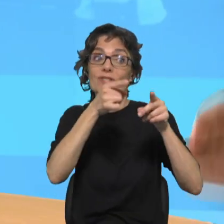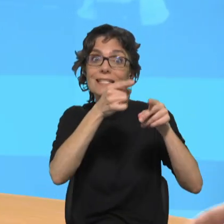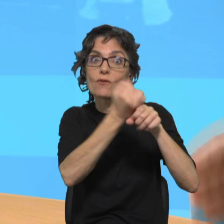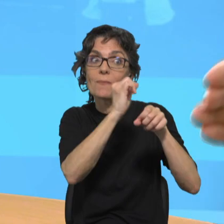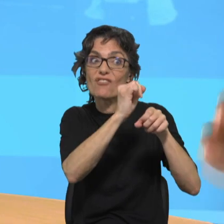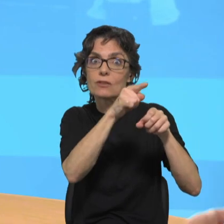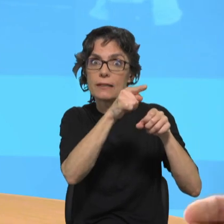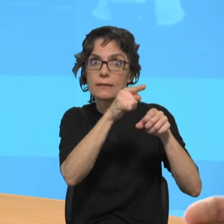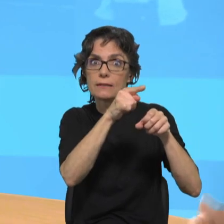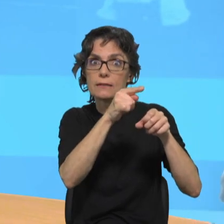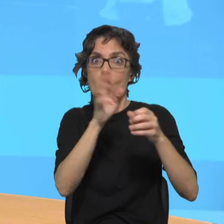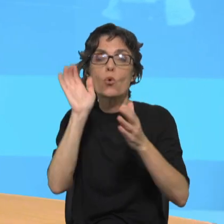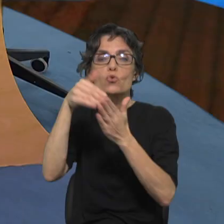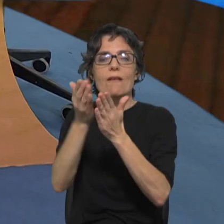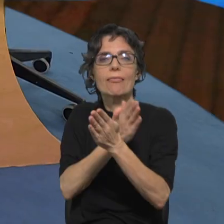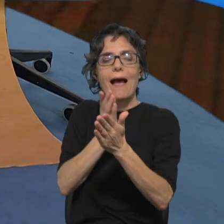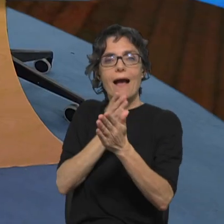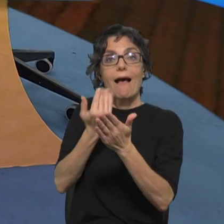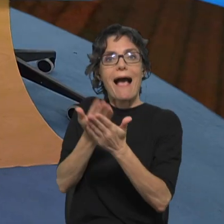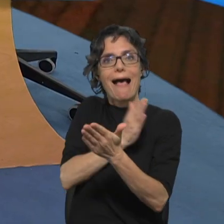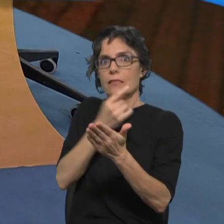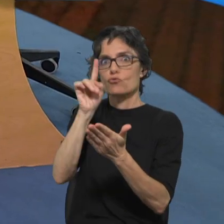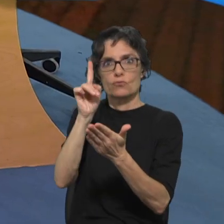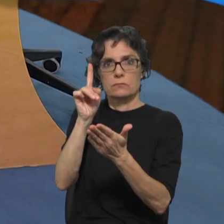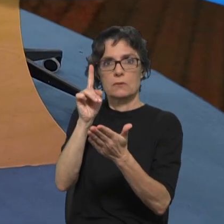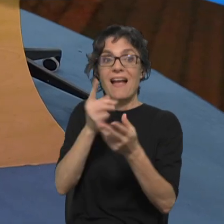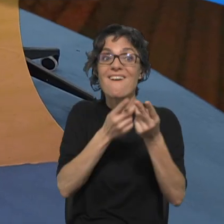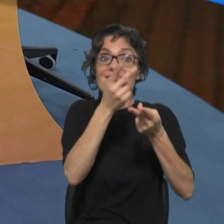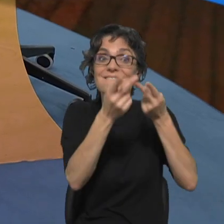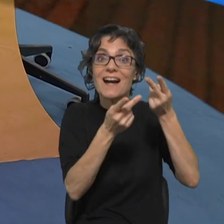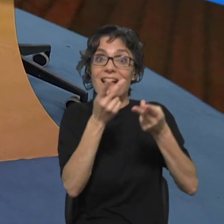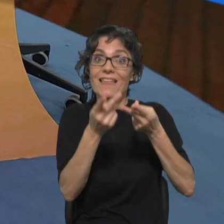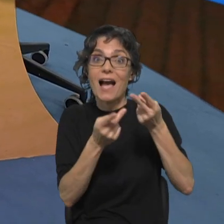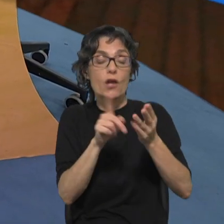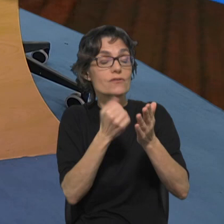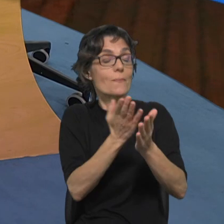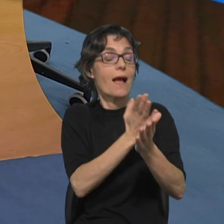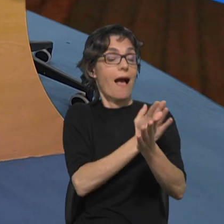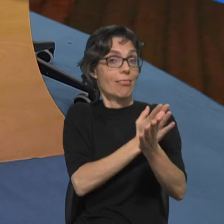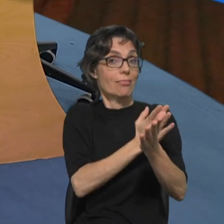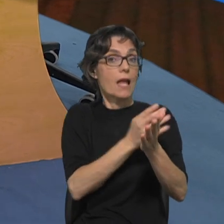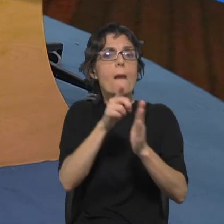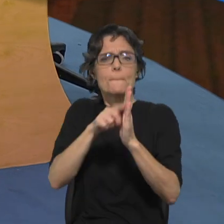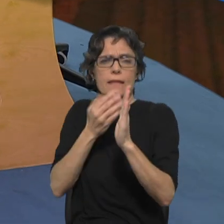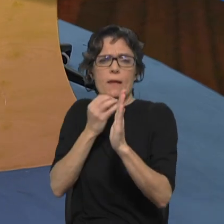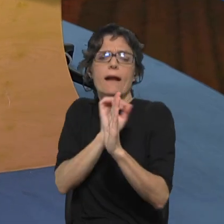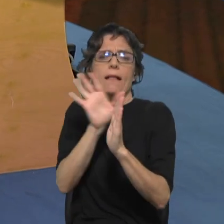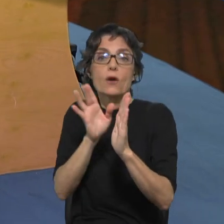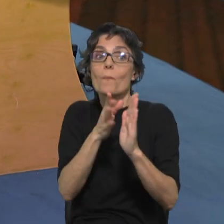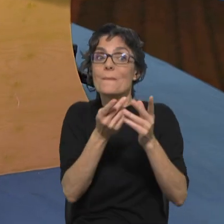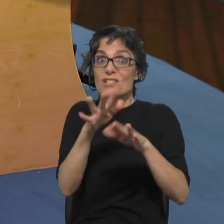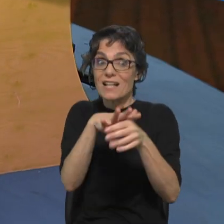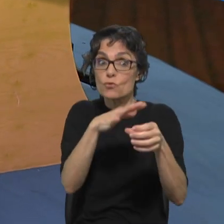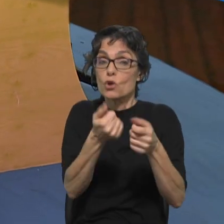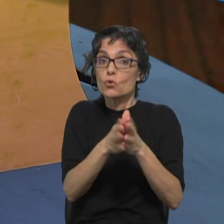que a justiça se pronuncie. Os casos têm que ser todos avaliados, tem que haver medidas preventivas, mas os casos têm que ser todos avaliados.